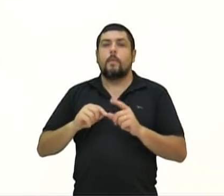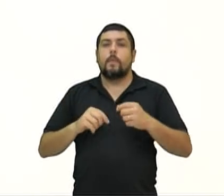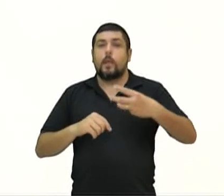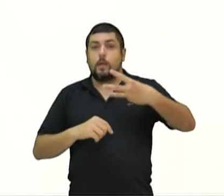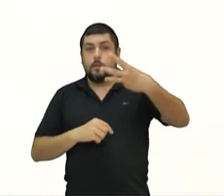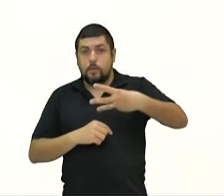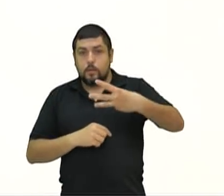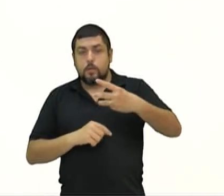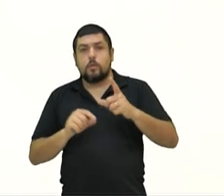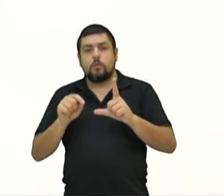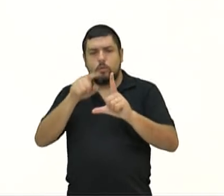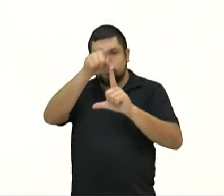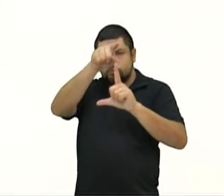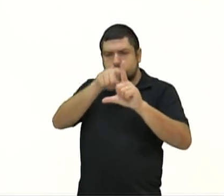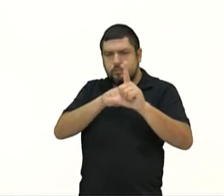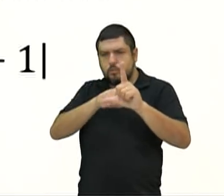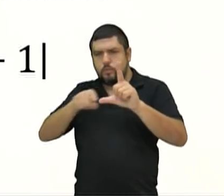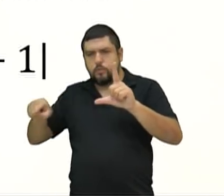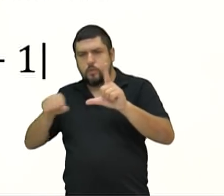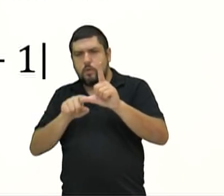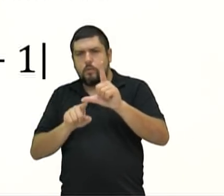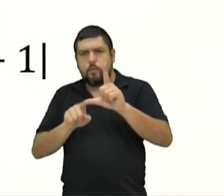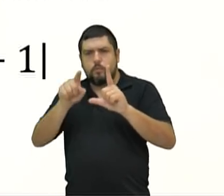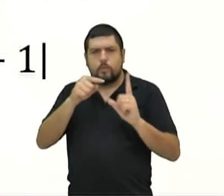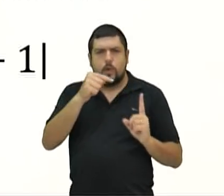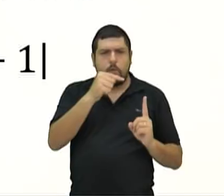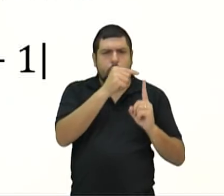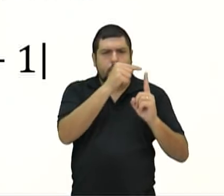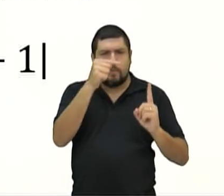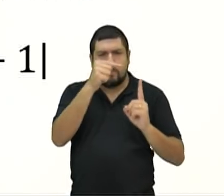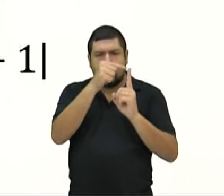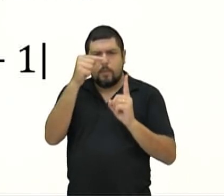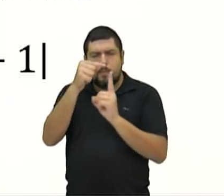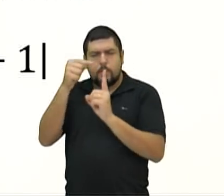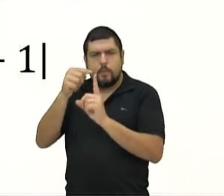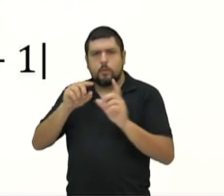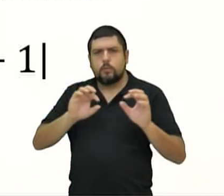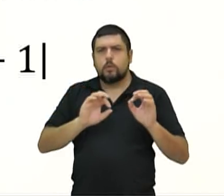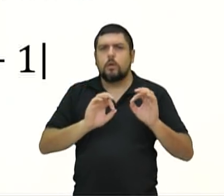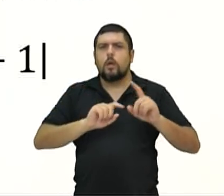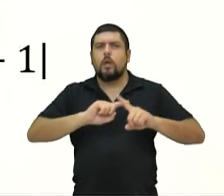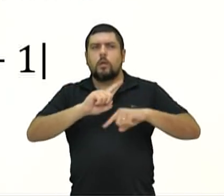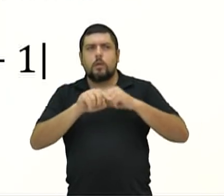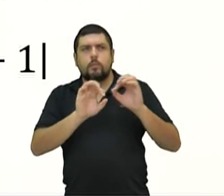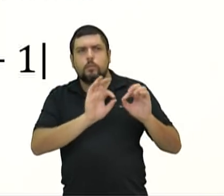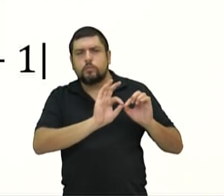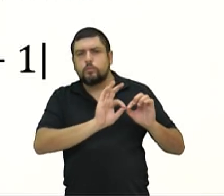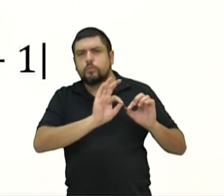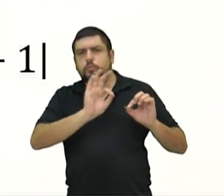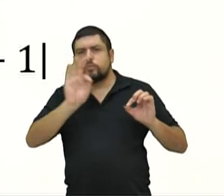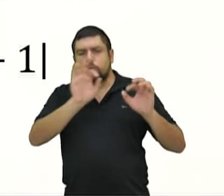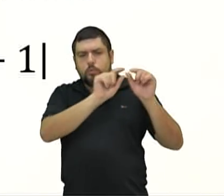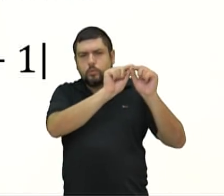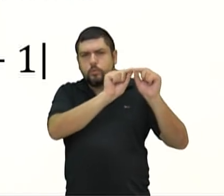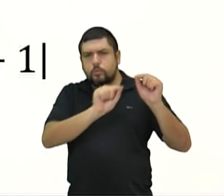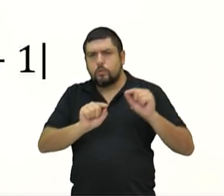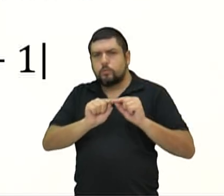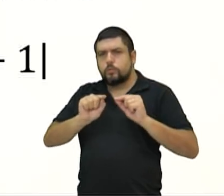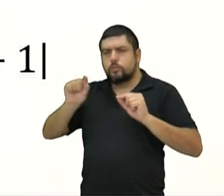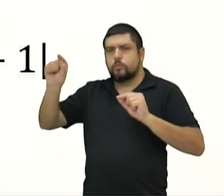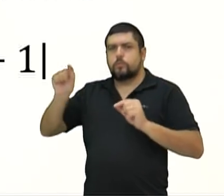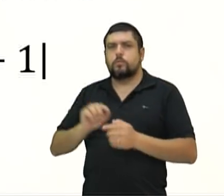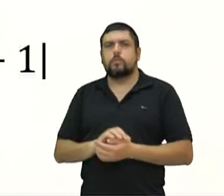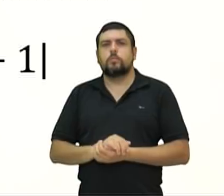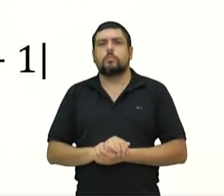no plano cartesiano e traçar as retas referentes a essa função. Vamos pensar um pouco aqui, ó. Vamos aqui na tela